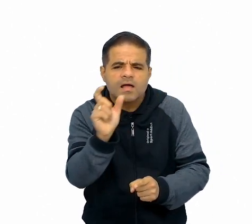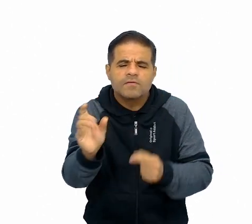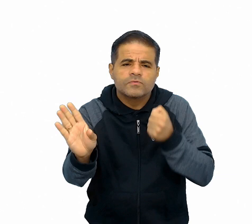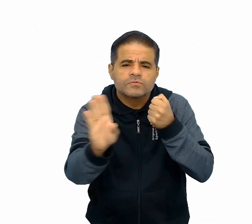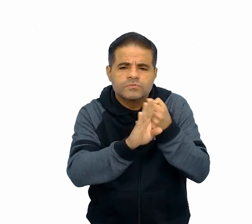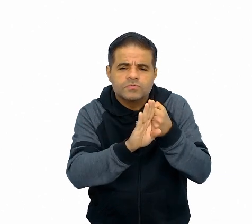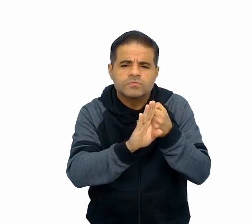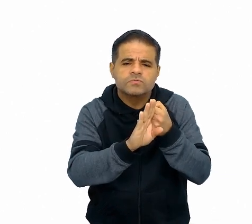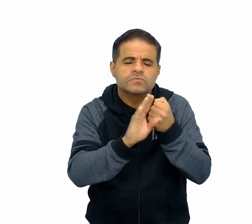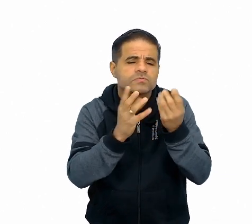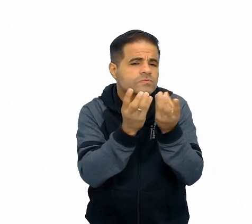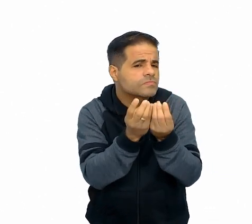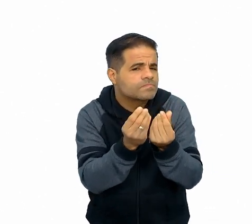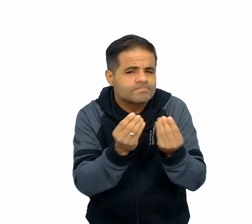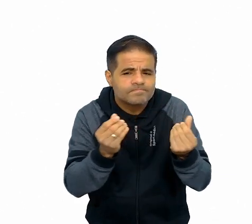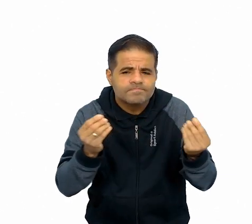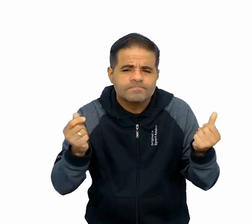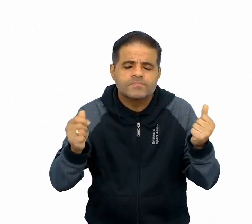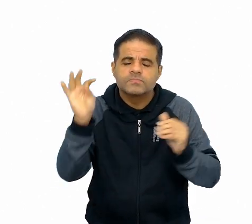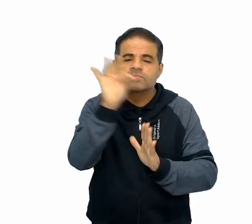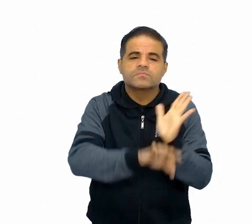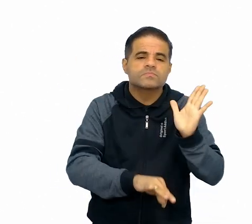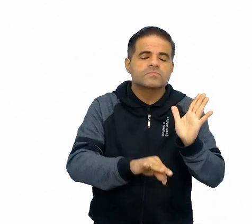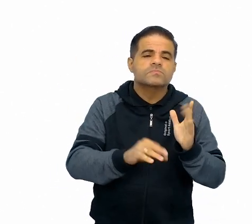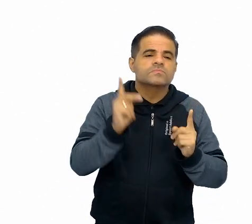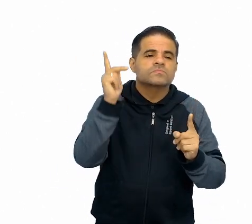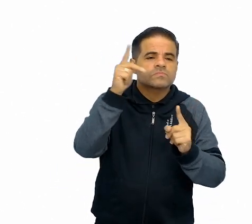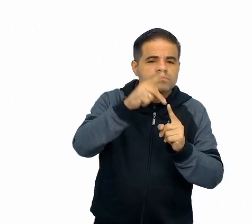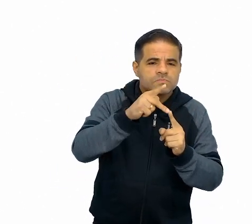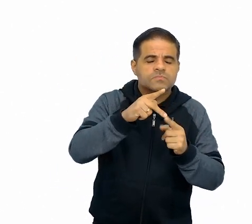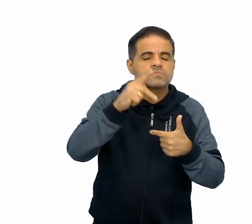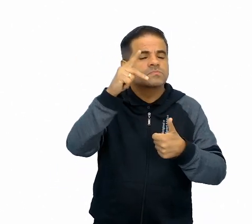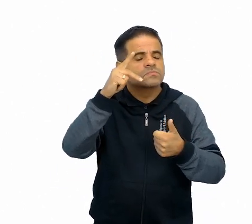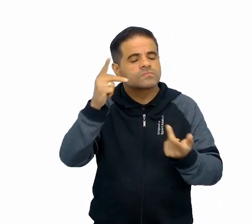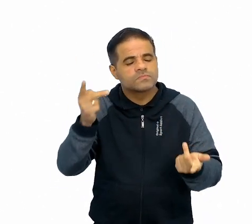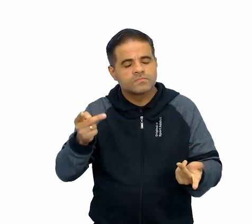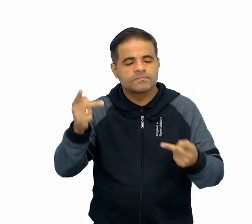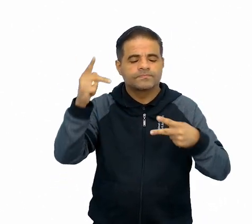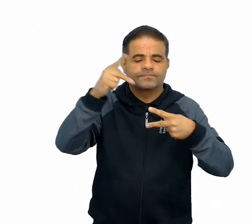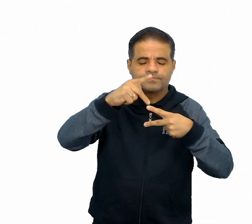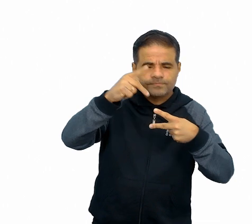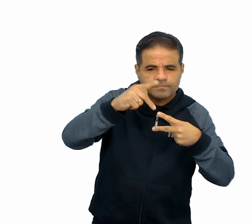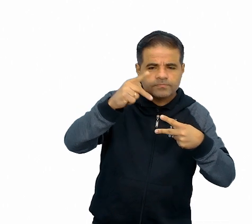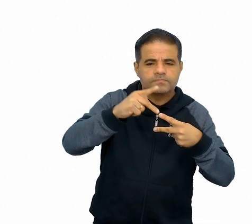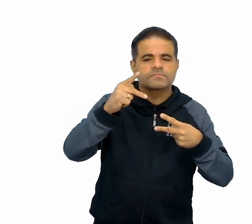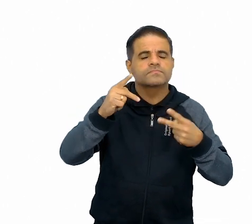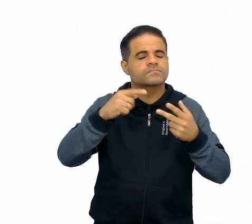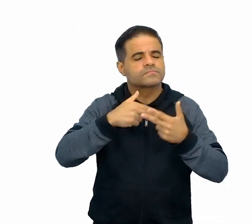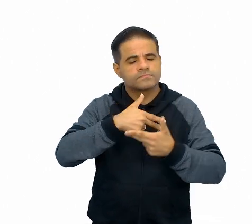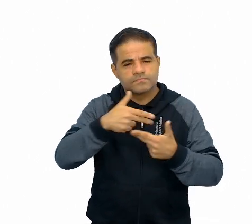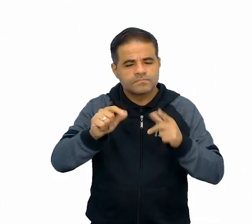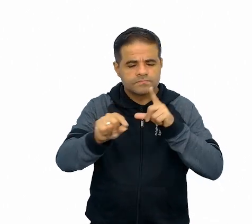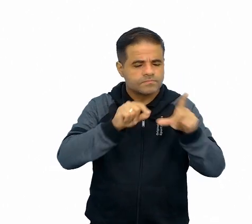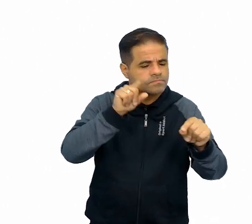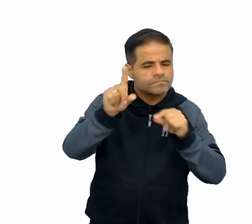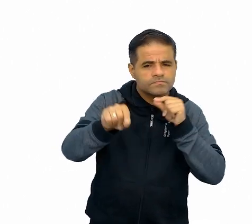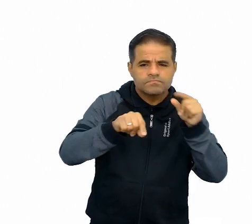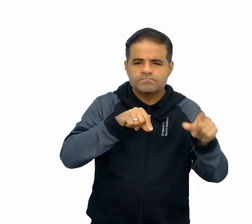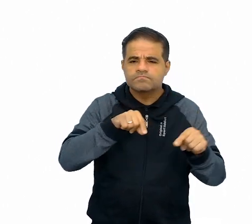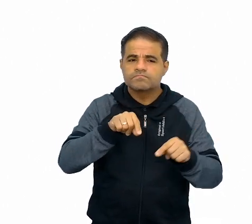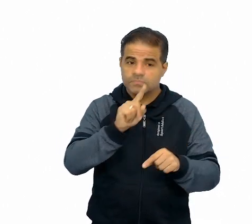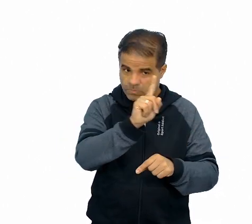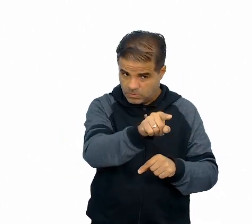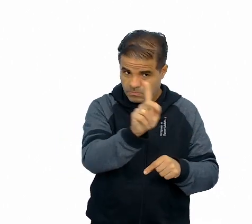substantivos, fragmentos menores do texto, como preposições, artigos. E nessas escolhas,